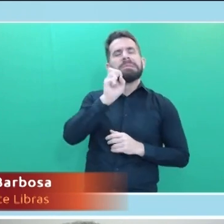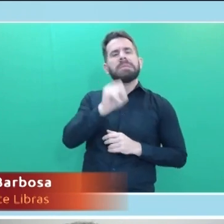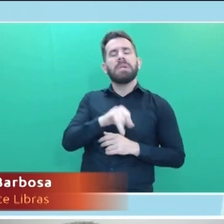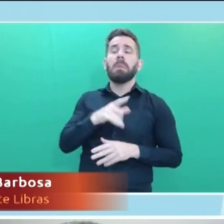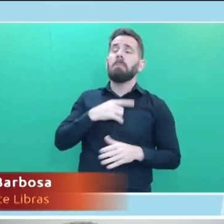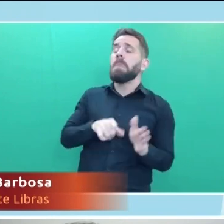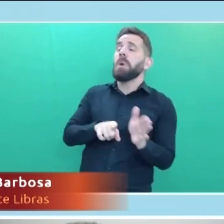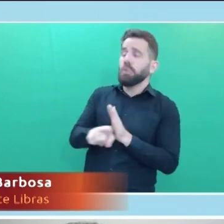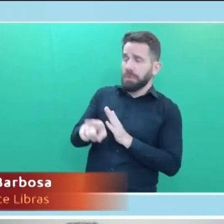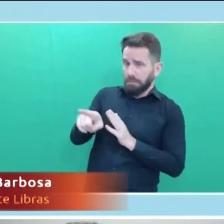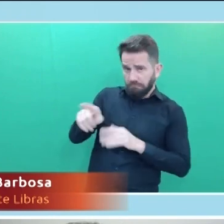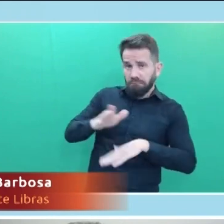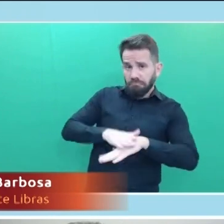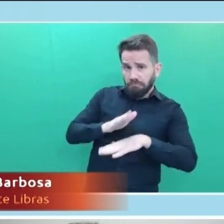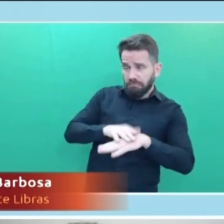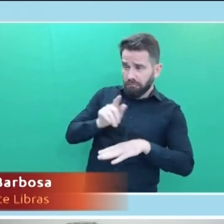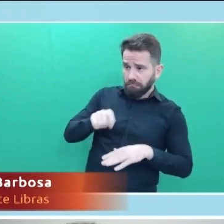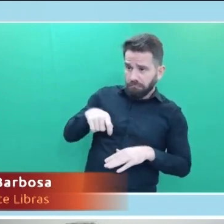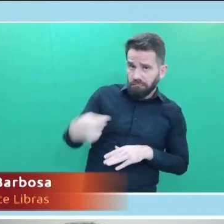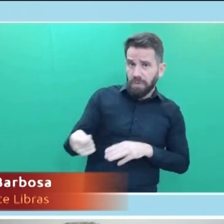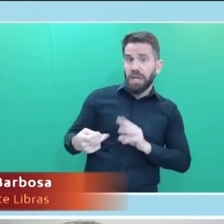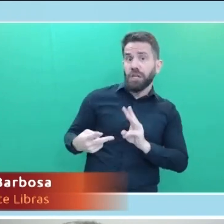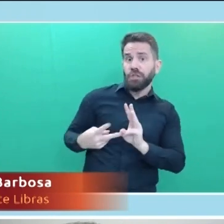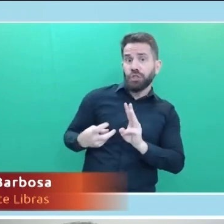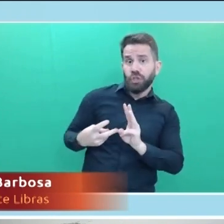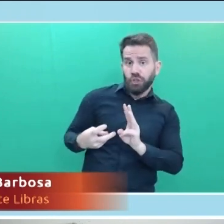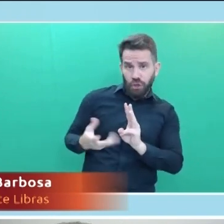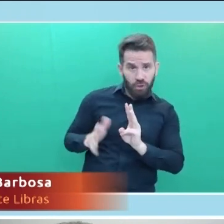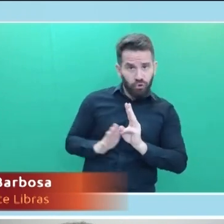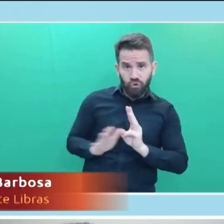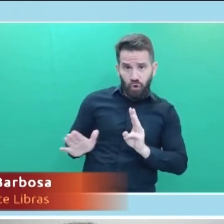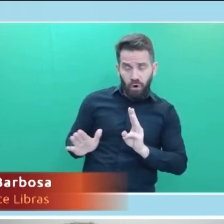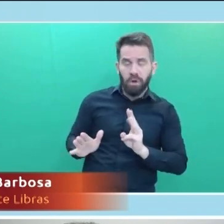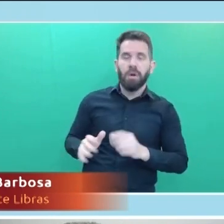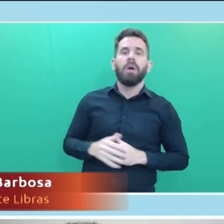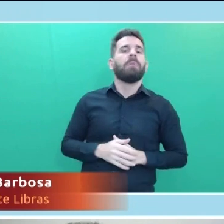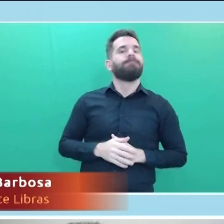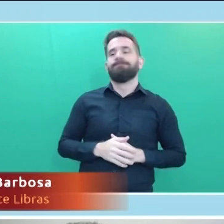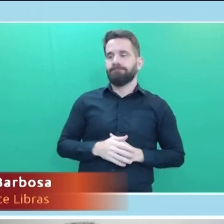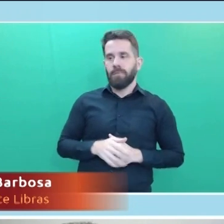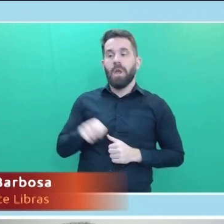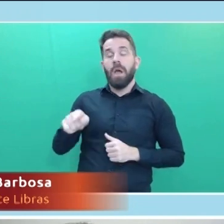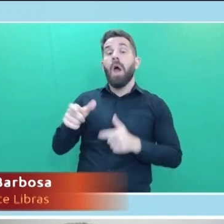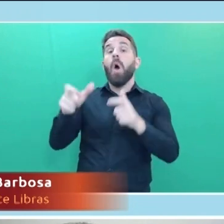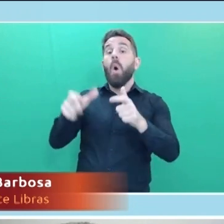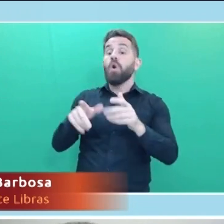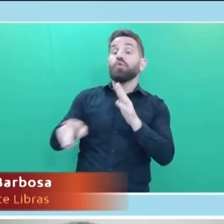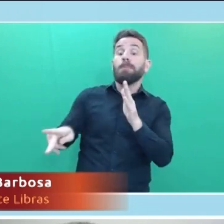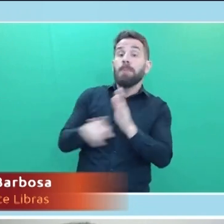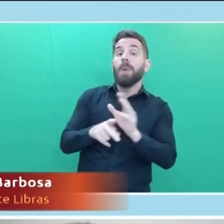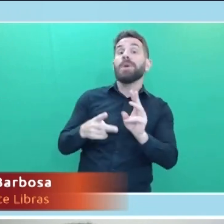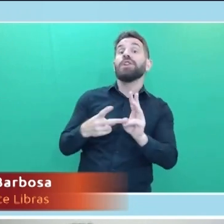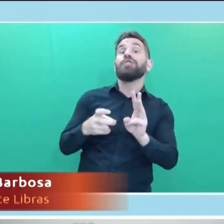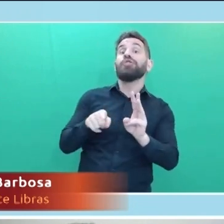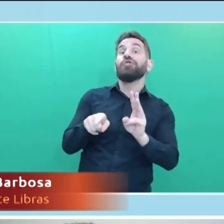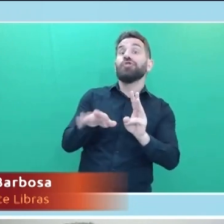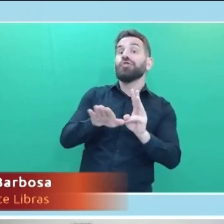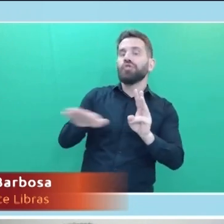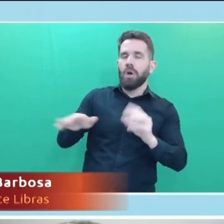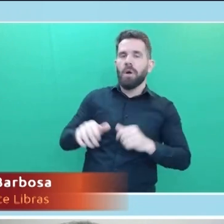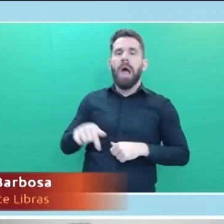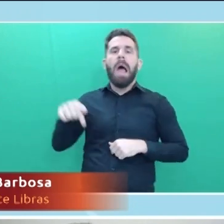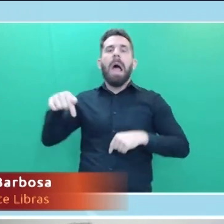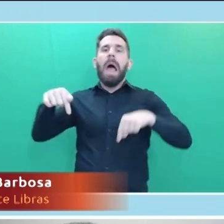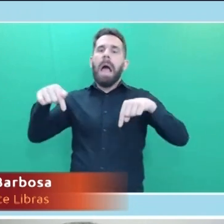indígena, apenas nas terras indígenas. E quando foi em 2022, agora a gente fez a pergunta abrangente,